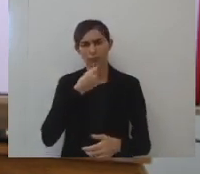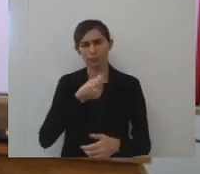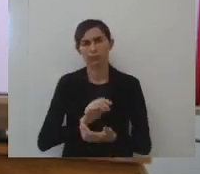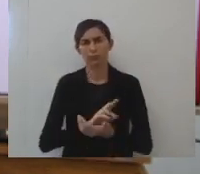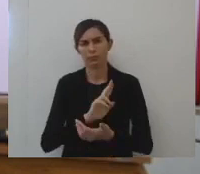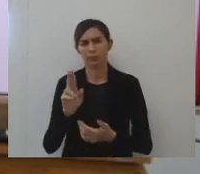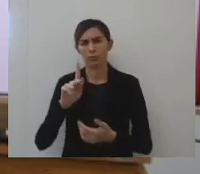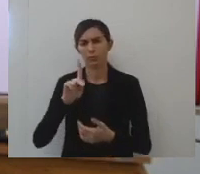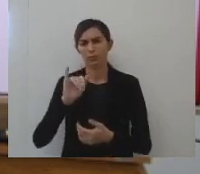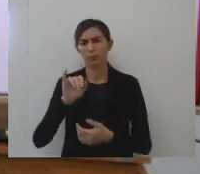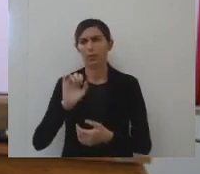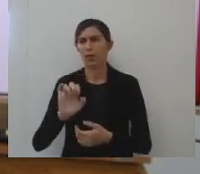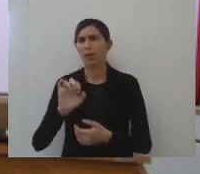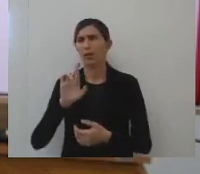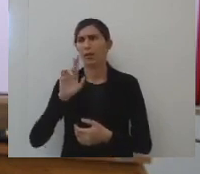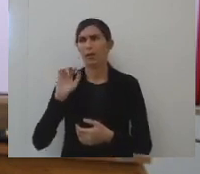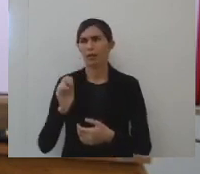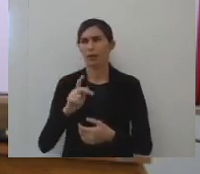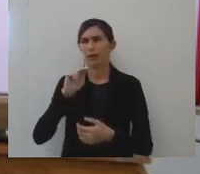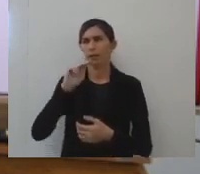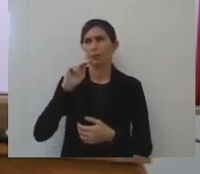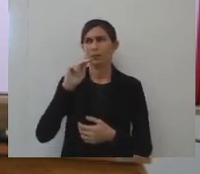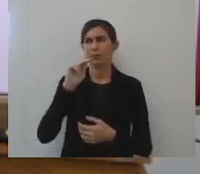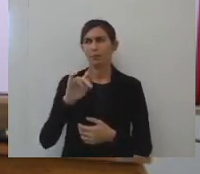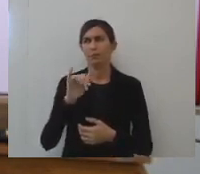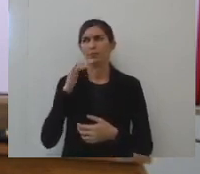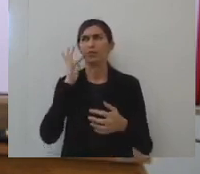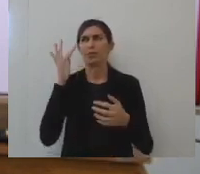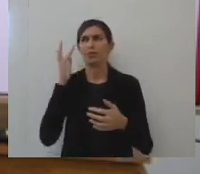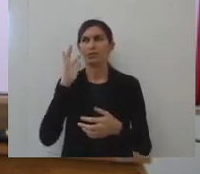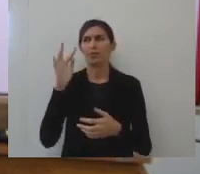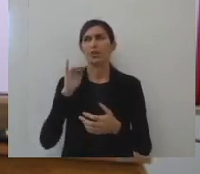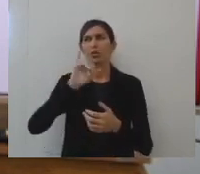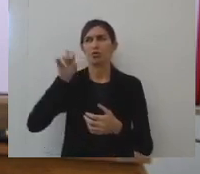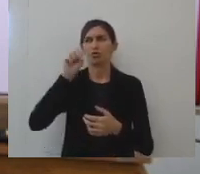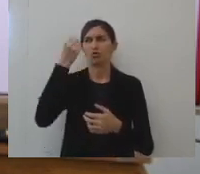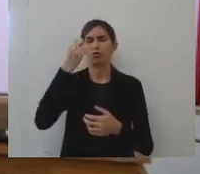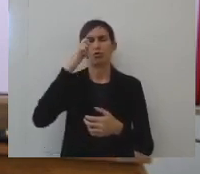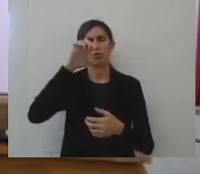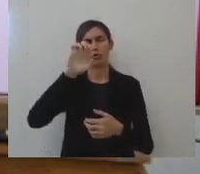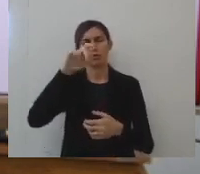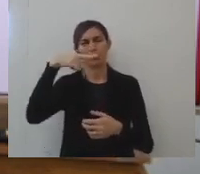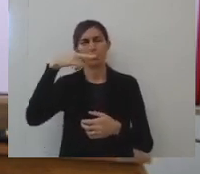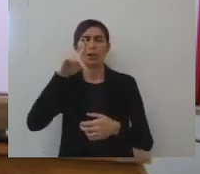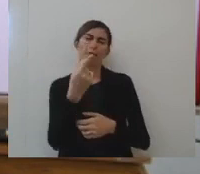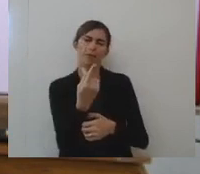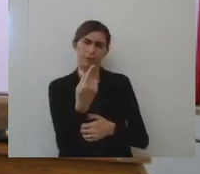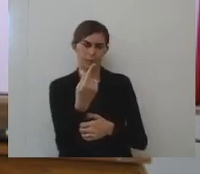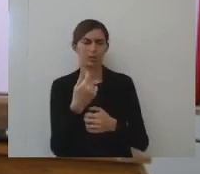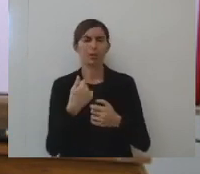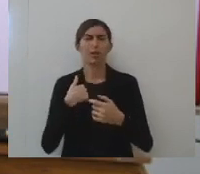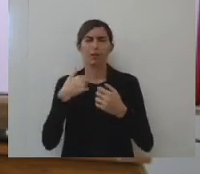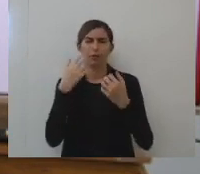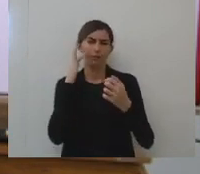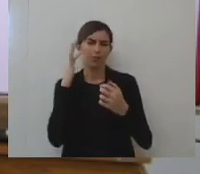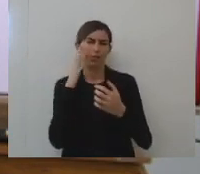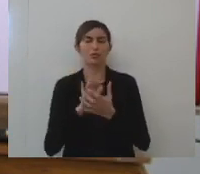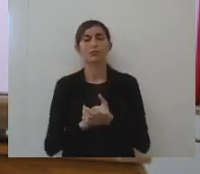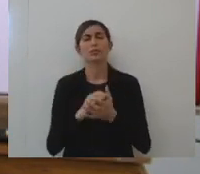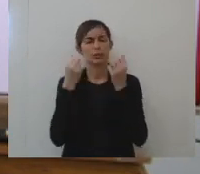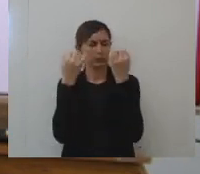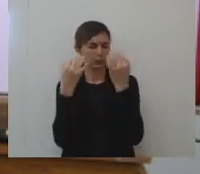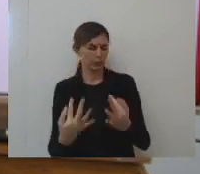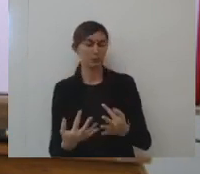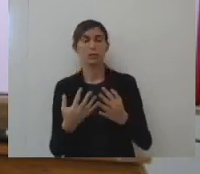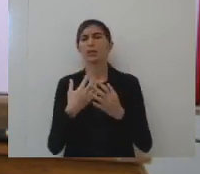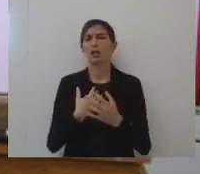chamado Pierre-Joseph Proudhon, que é um filósofo político e econômico francês, certo? Que ele é um grande